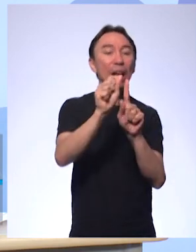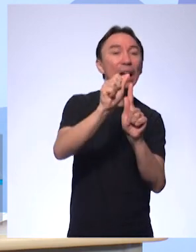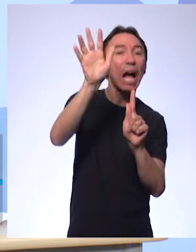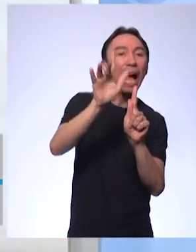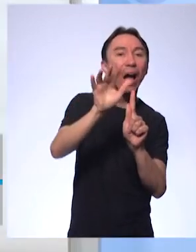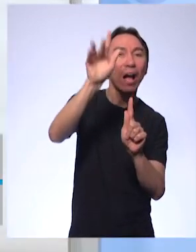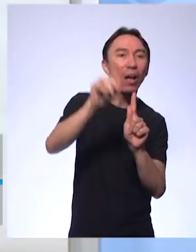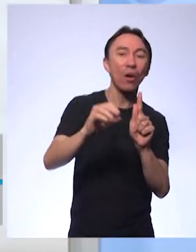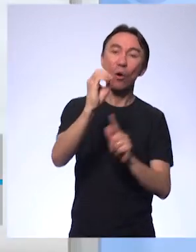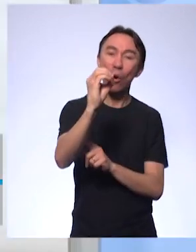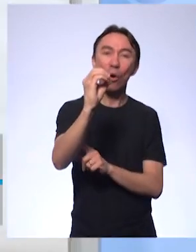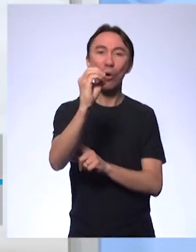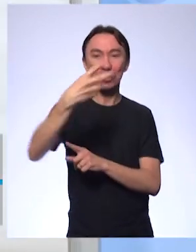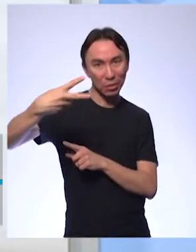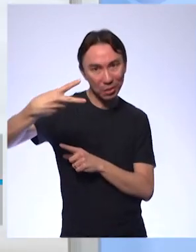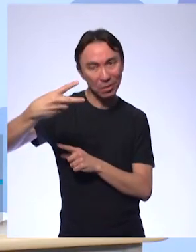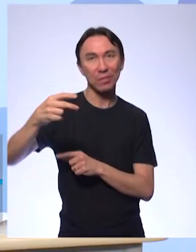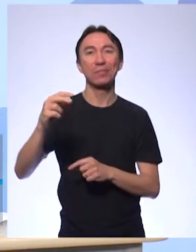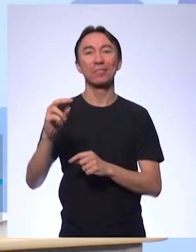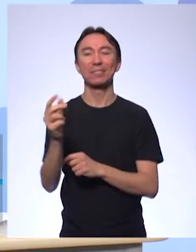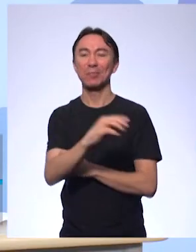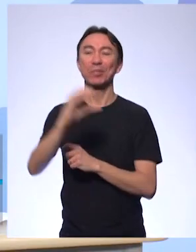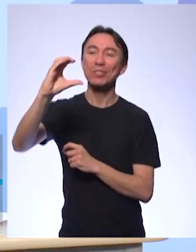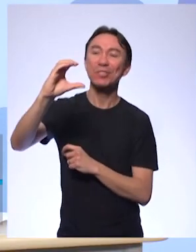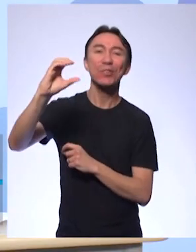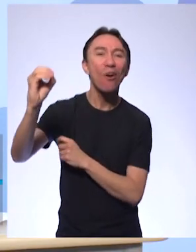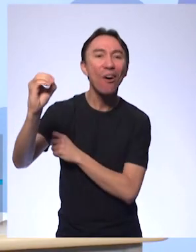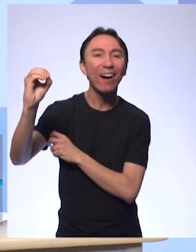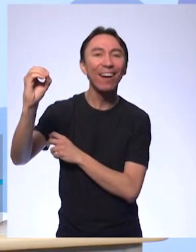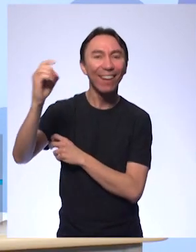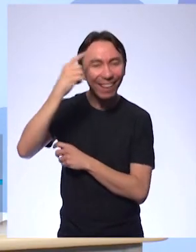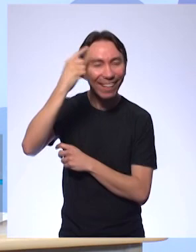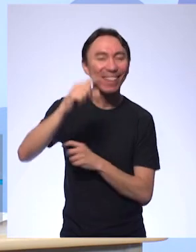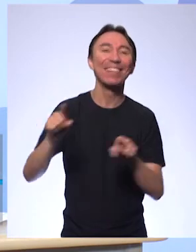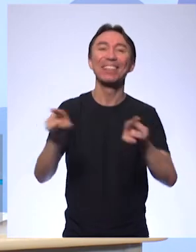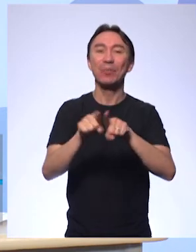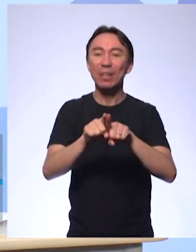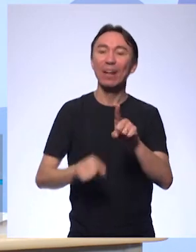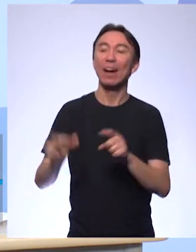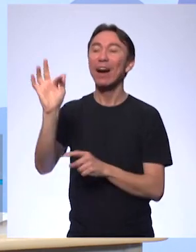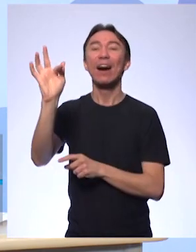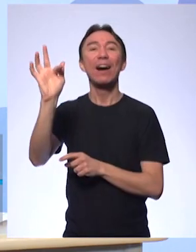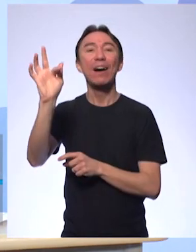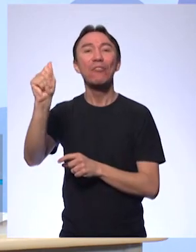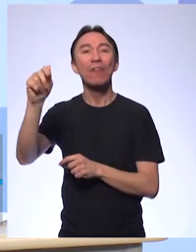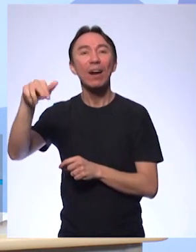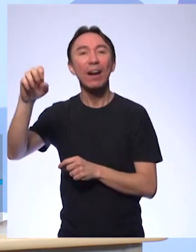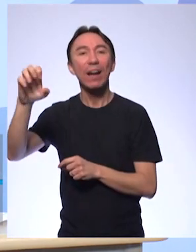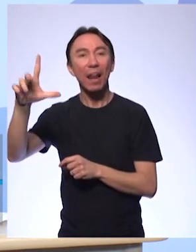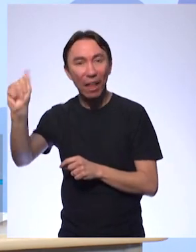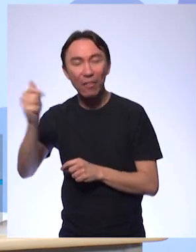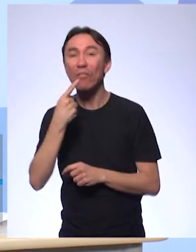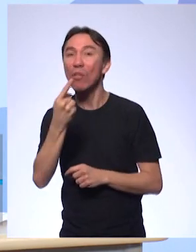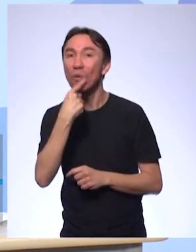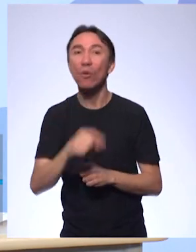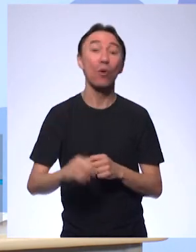Ah, eu carbônico. gostei. Essa eu gostei. A Rafaela também, oxigênio e gás carbônico, e ela acha que não é uma